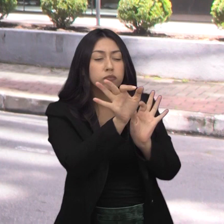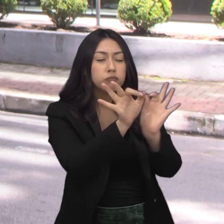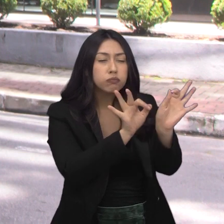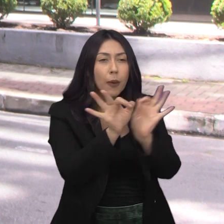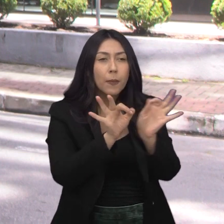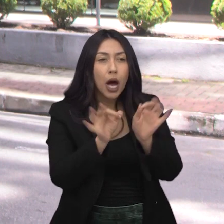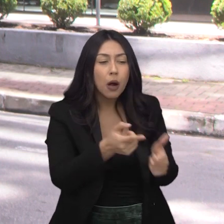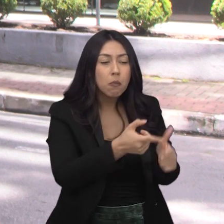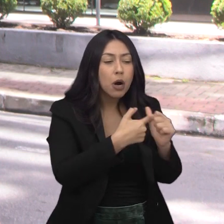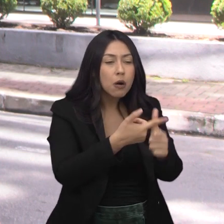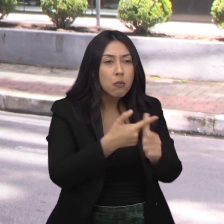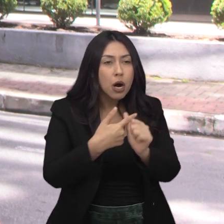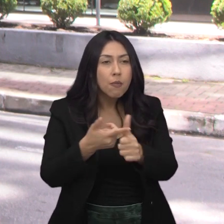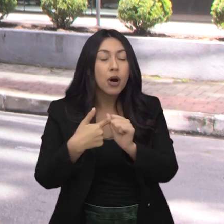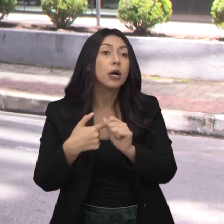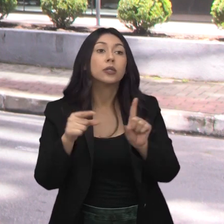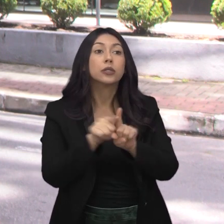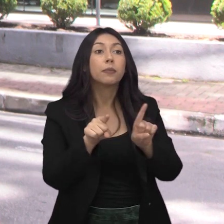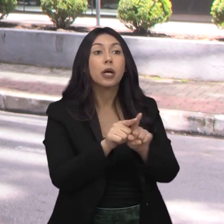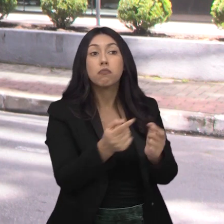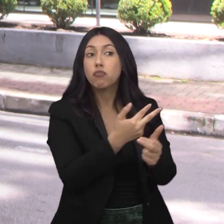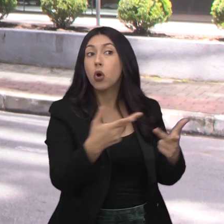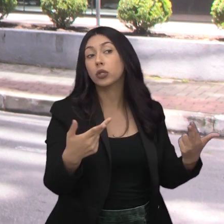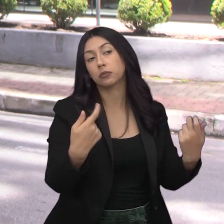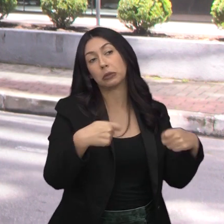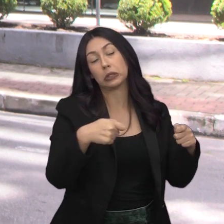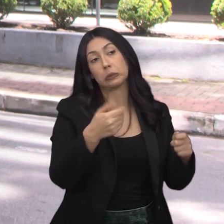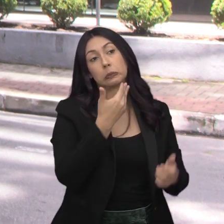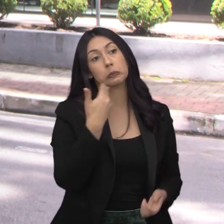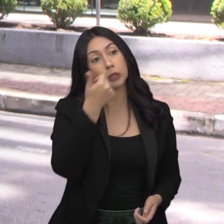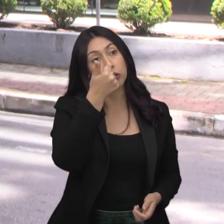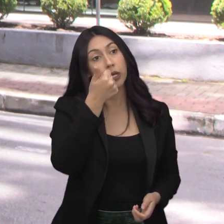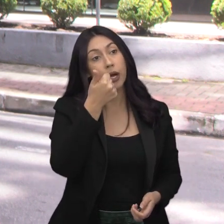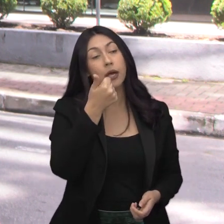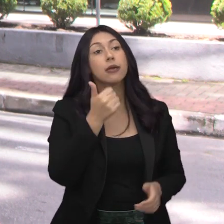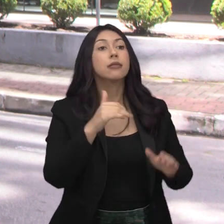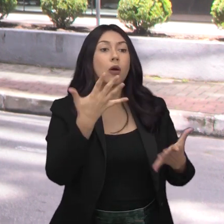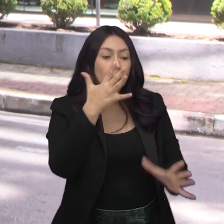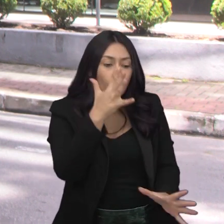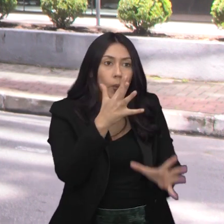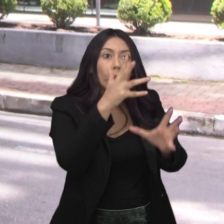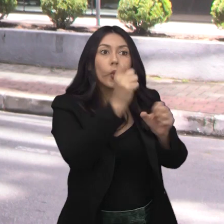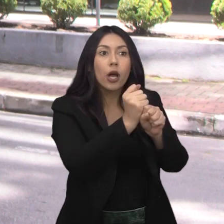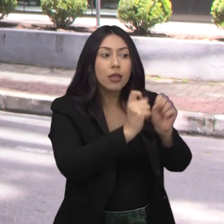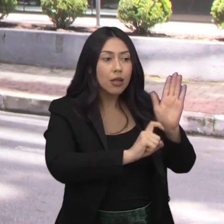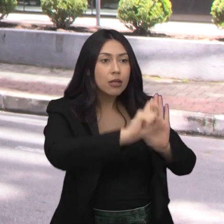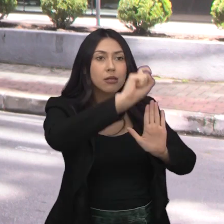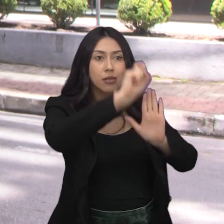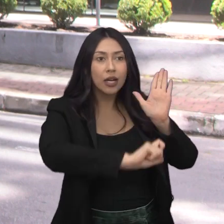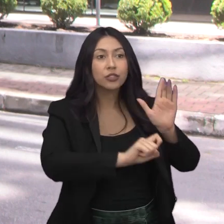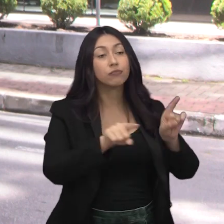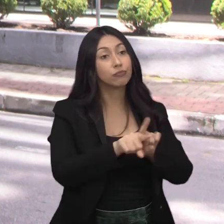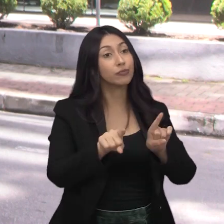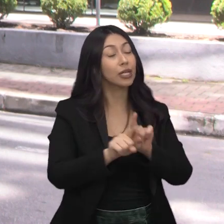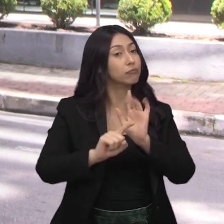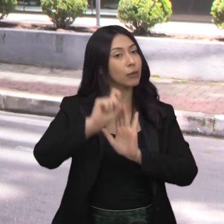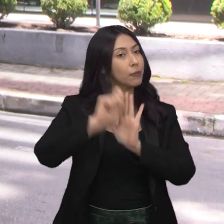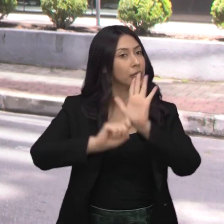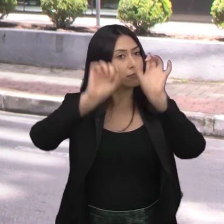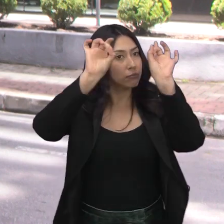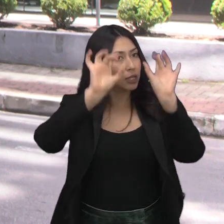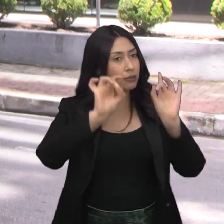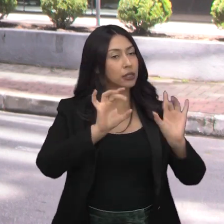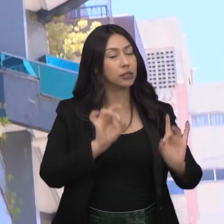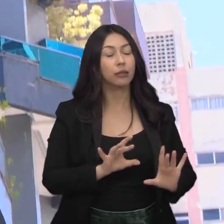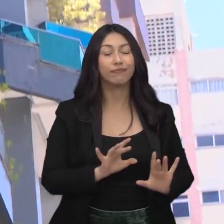todos os custos e as melhorias que vão ocorrer naquele ano. Assim é determinada a taxa condominial ou as taxas extras que